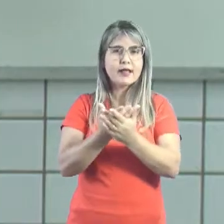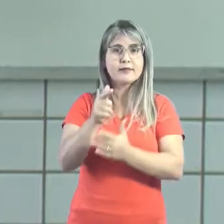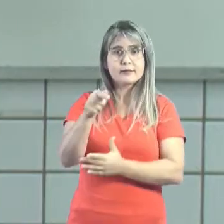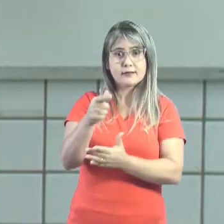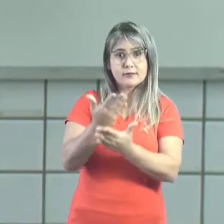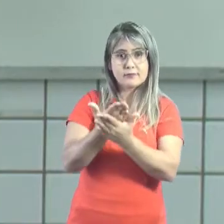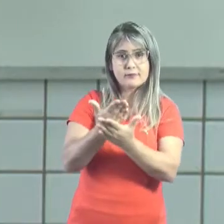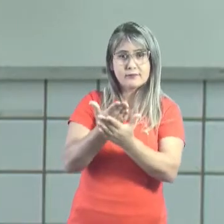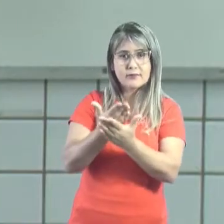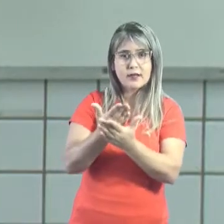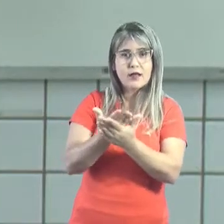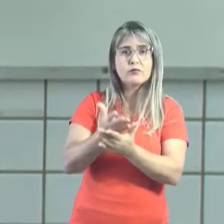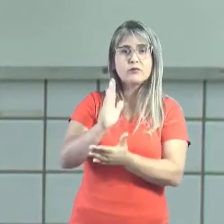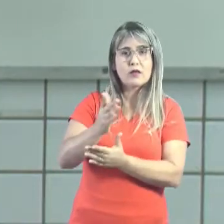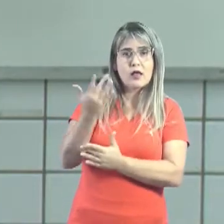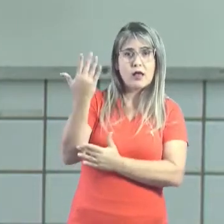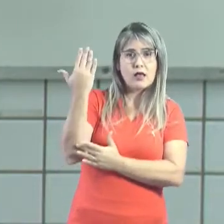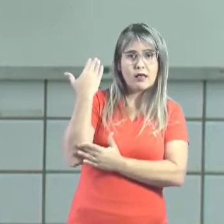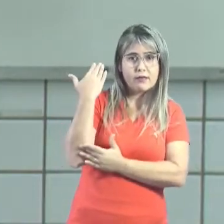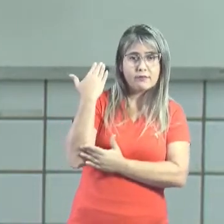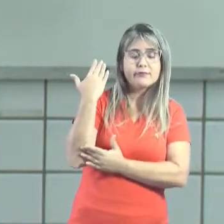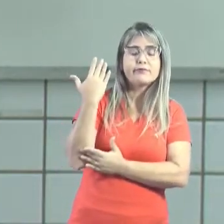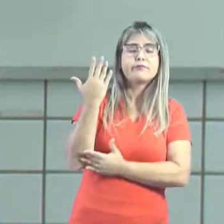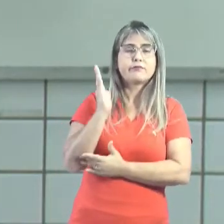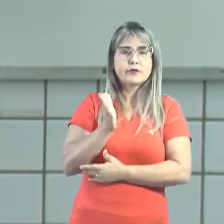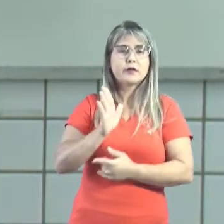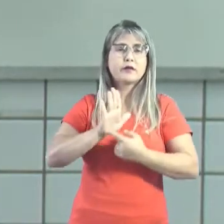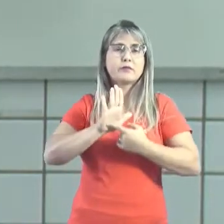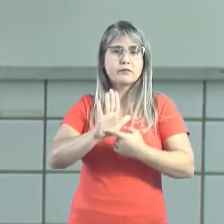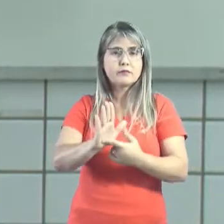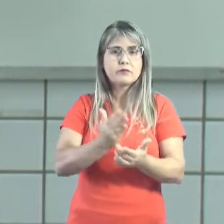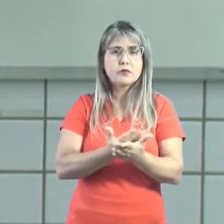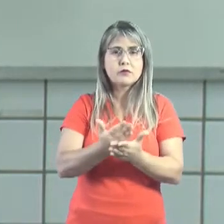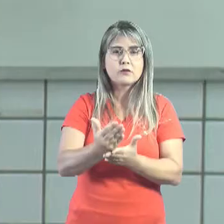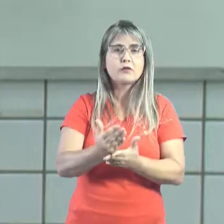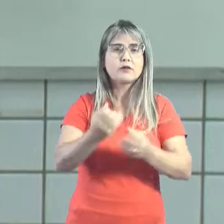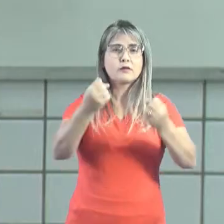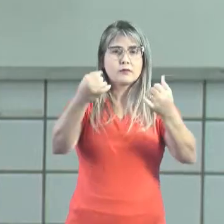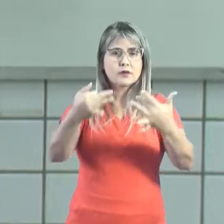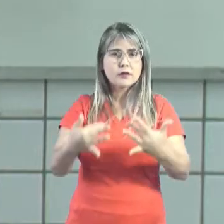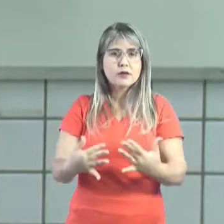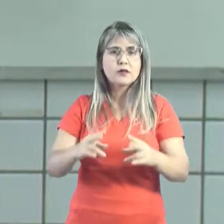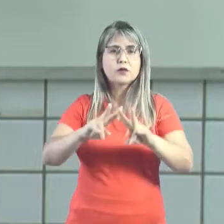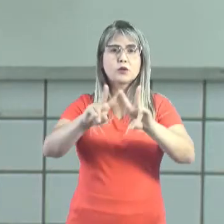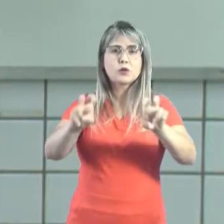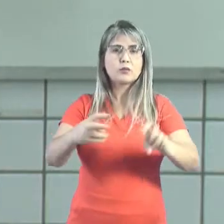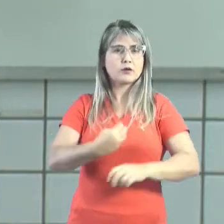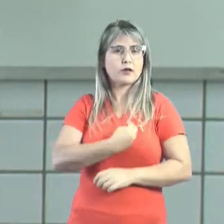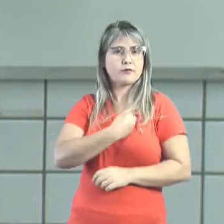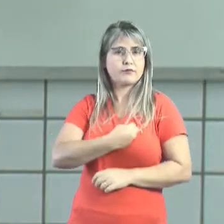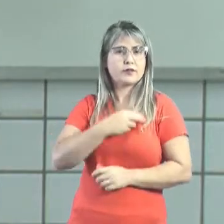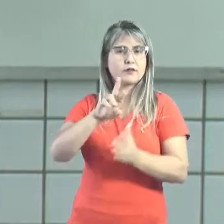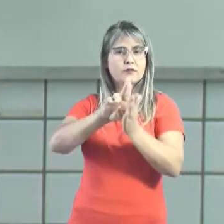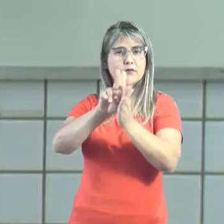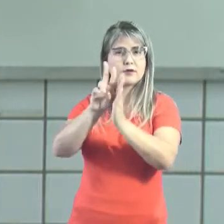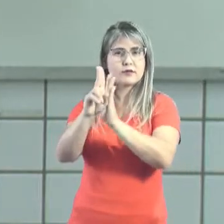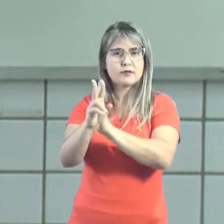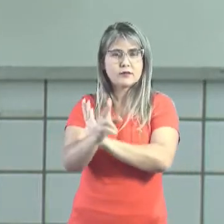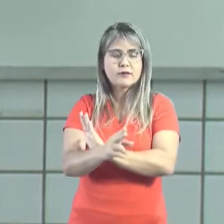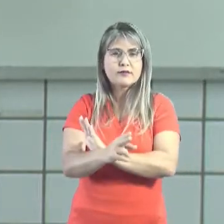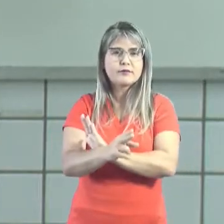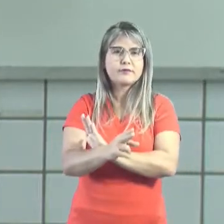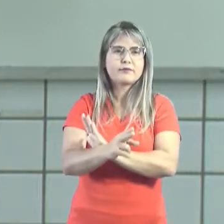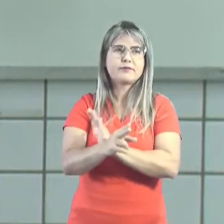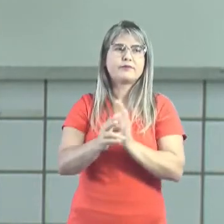falar sobre os níveis de organização dos seres vivos. E na oitava aula, vamos concluir este capítulo 7.